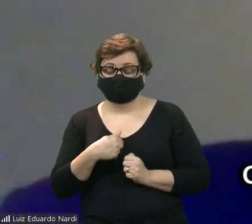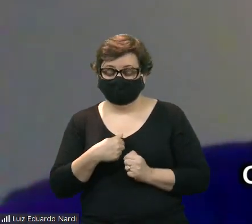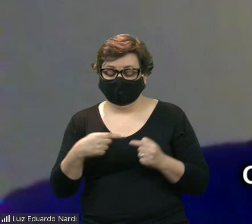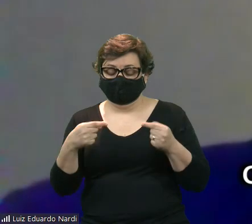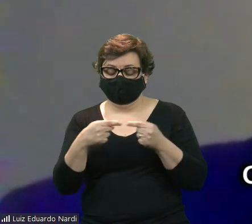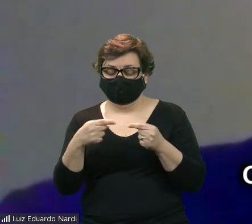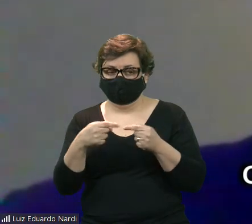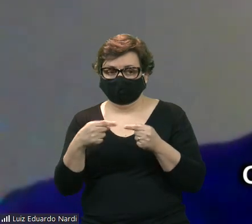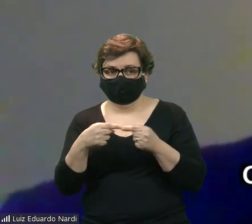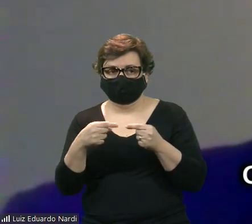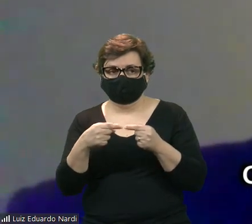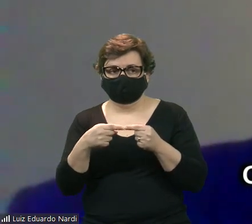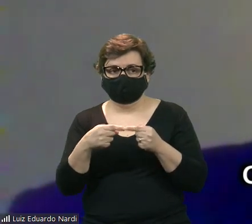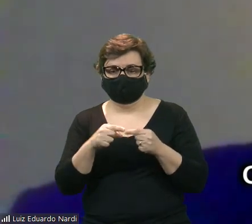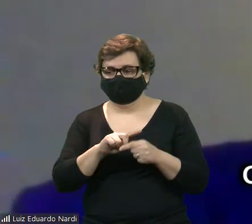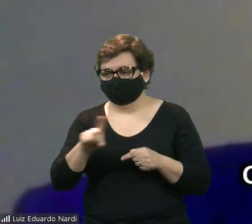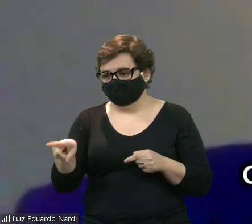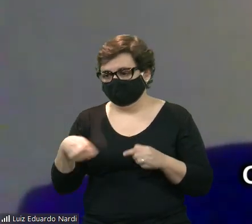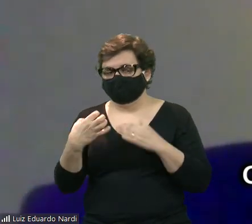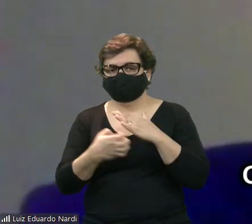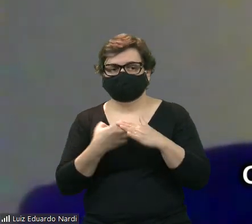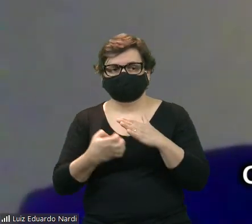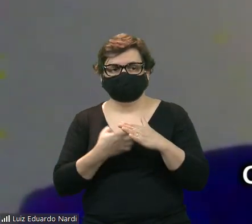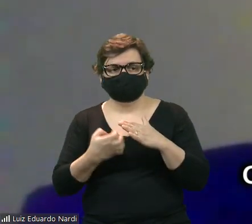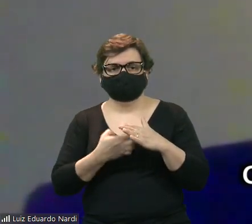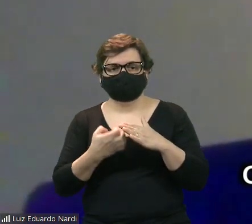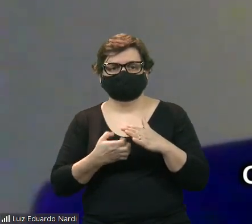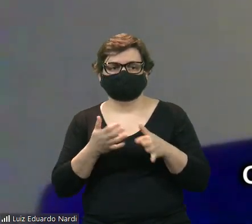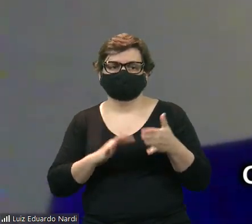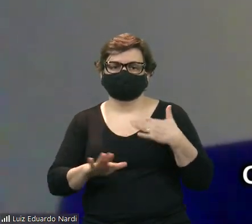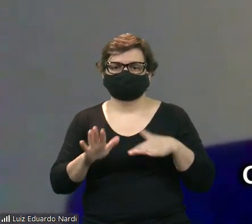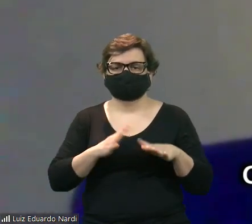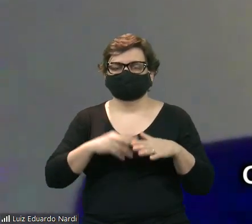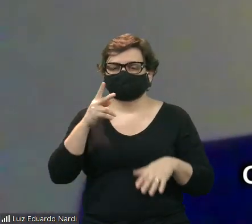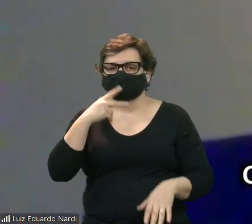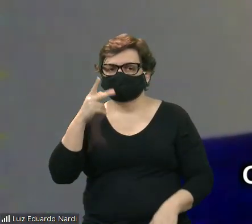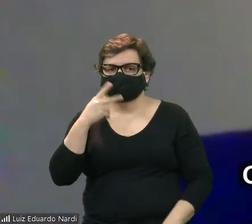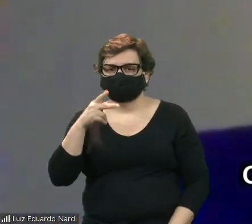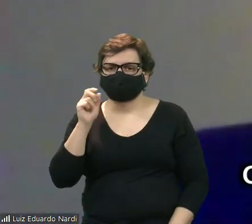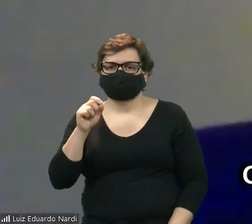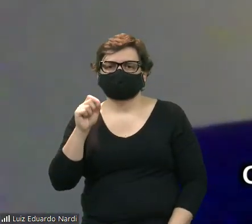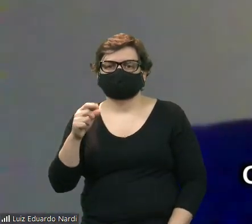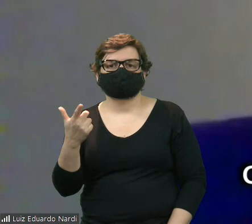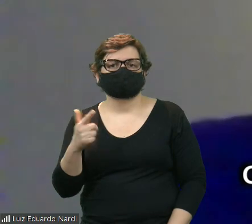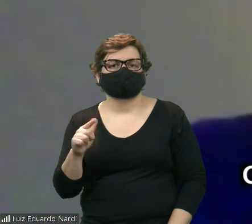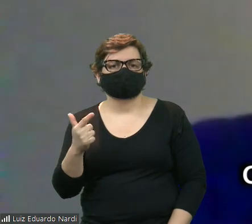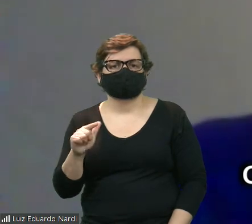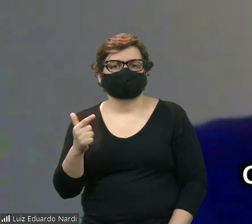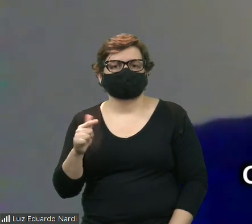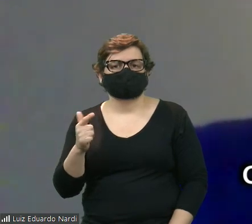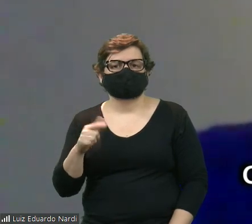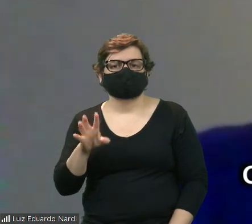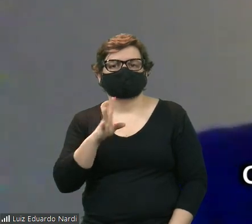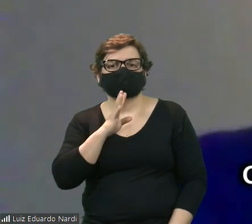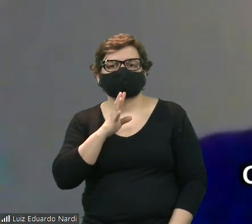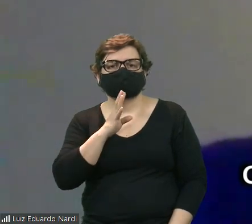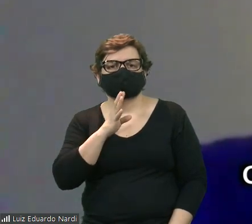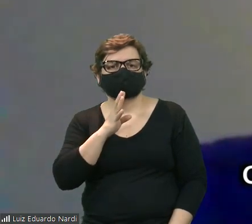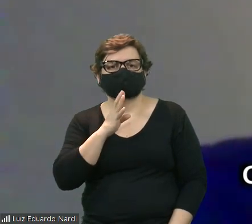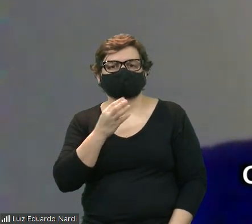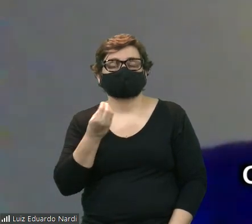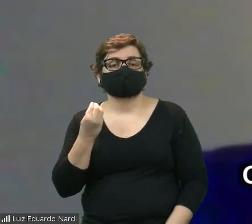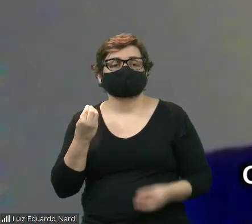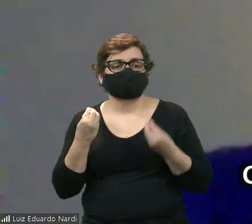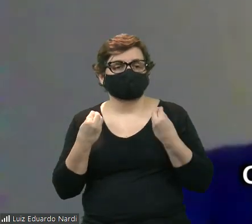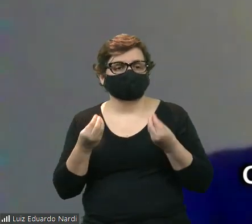contato. E esses empresários, às vezes, reclamam que não têm conhecimento de